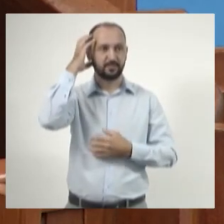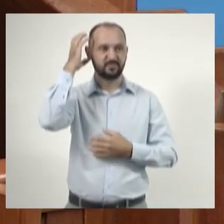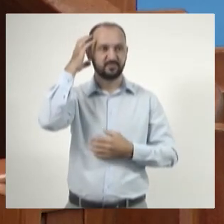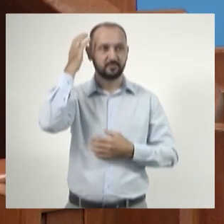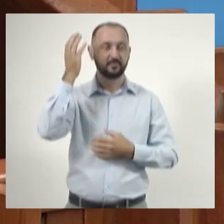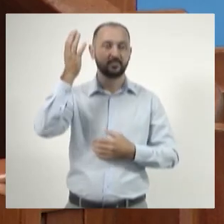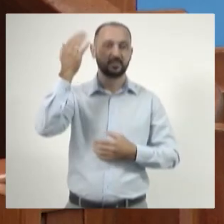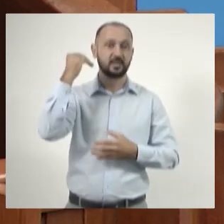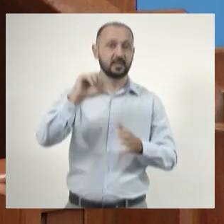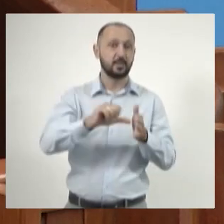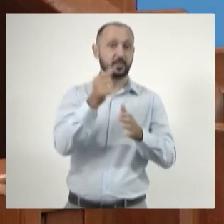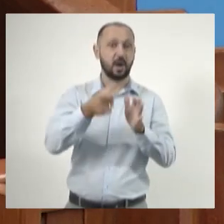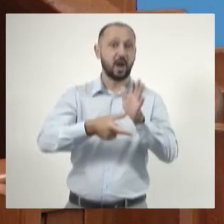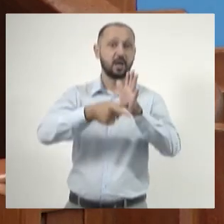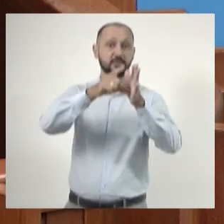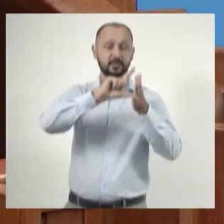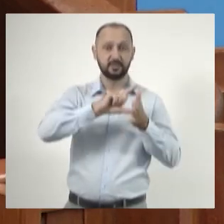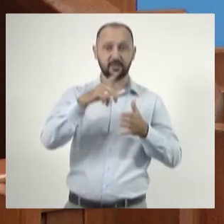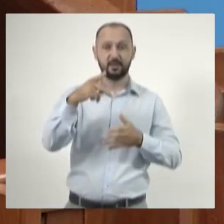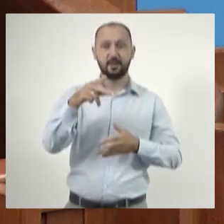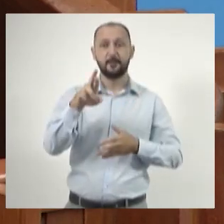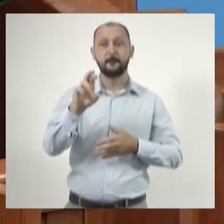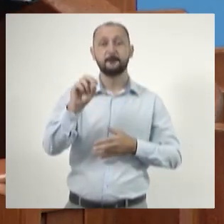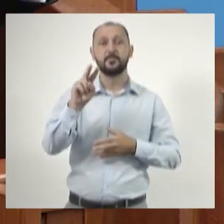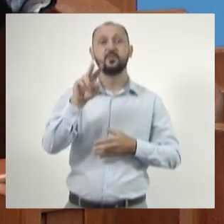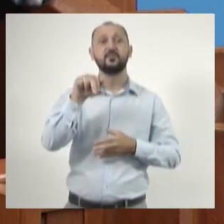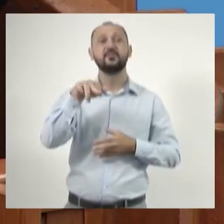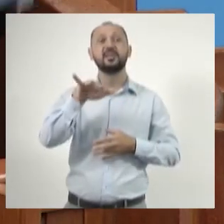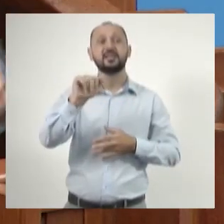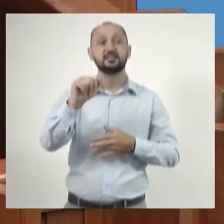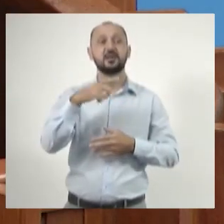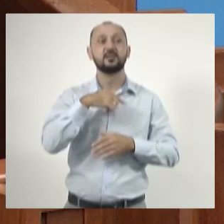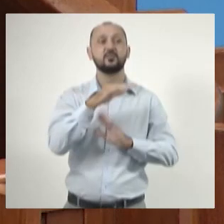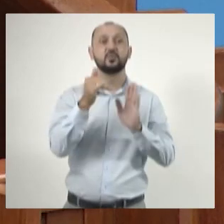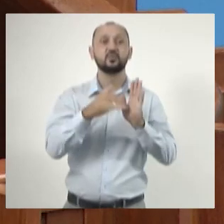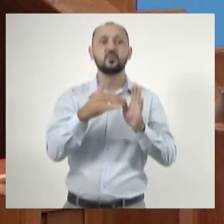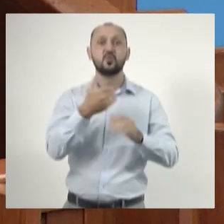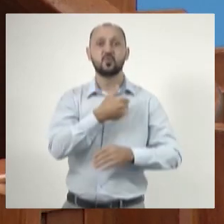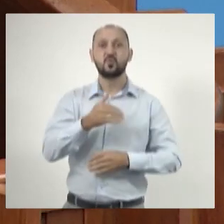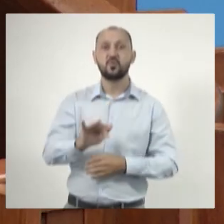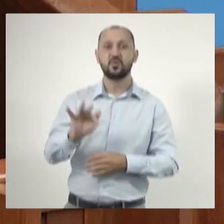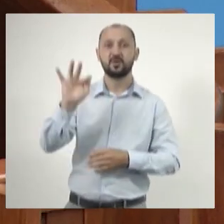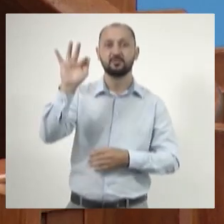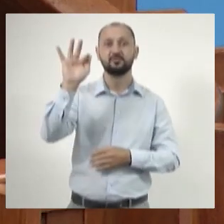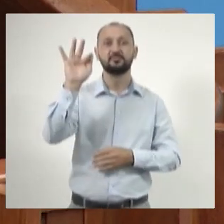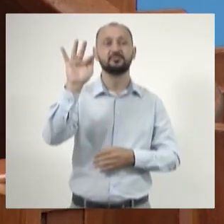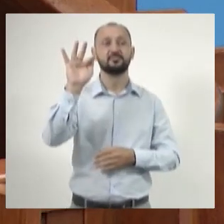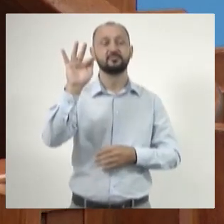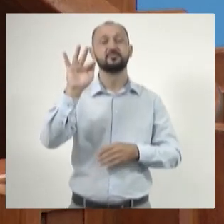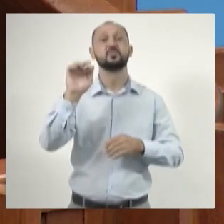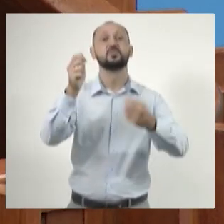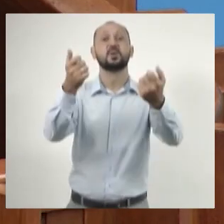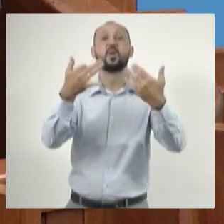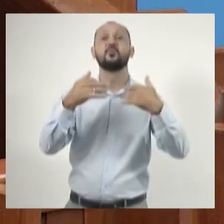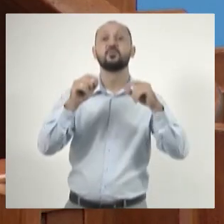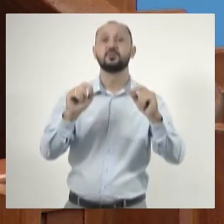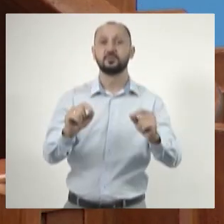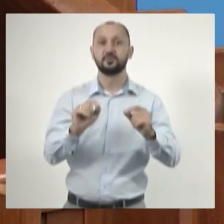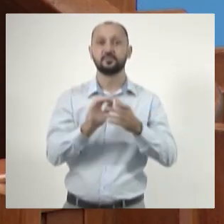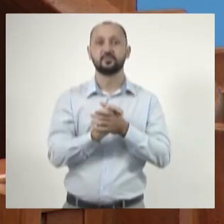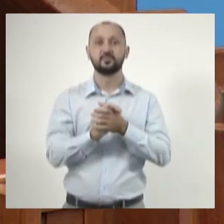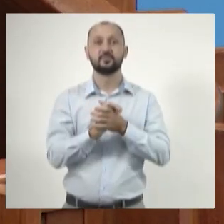era a província anterior, ele recebeu do governo federal o seguinte: